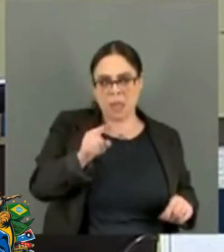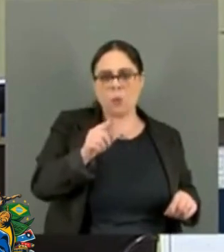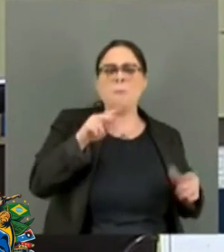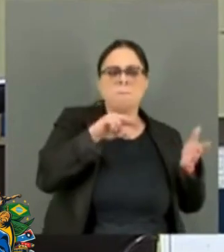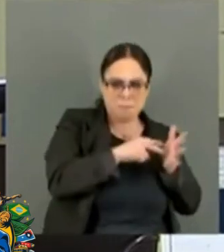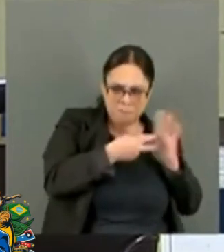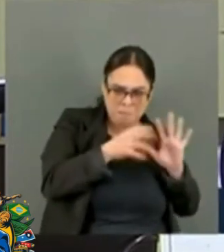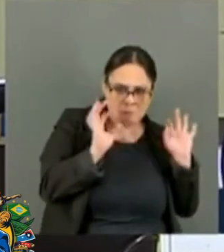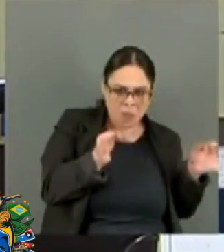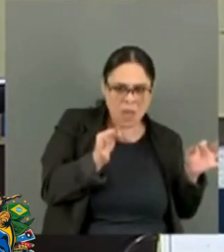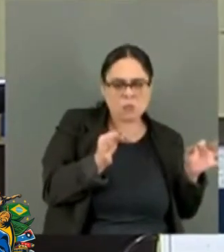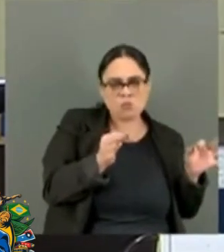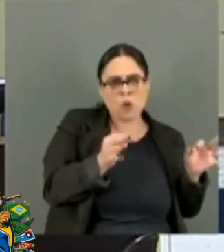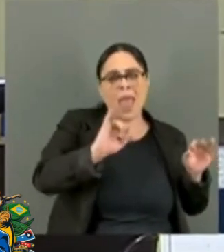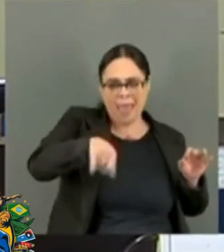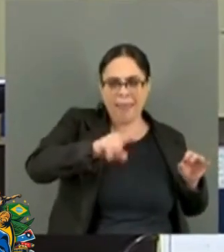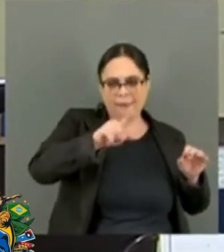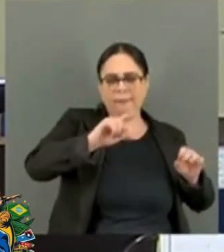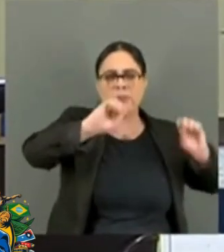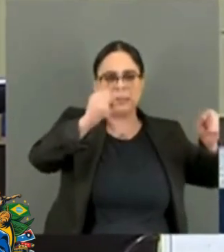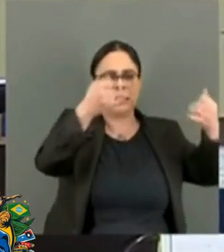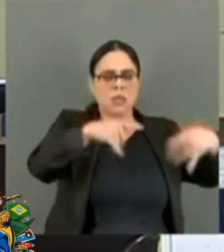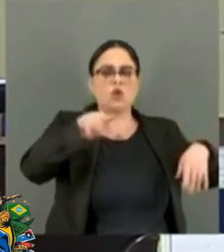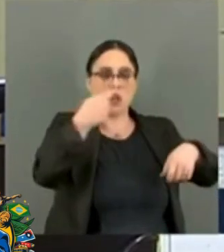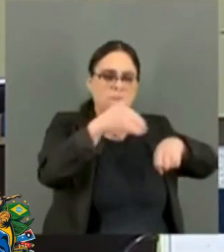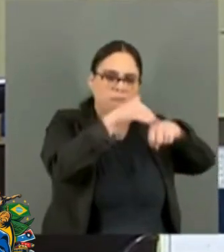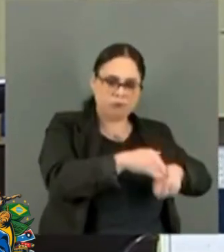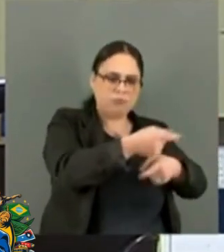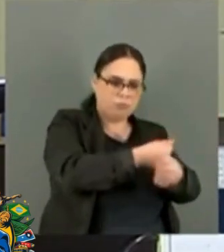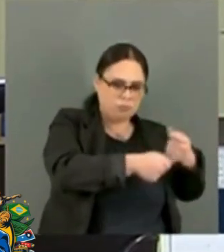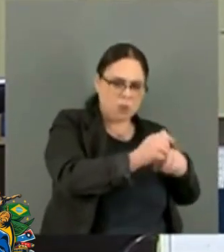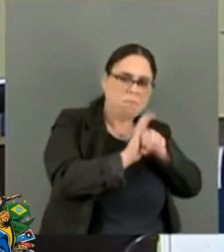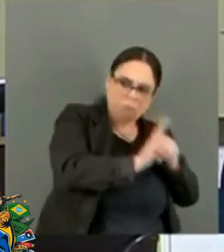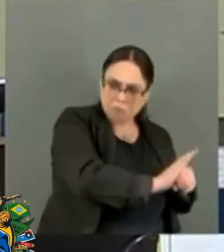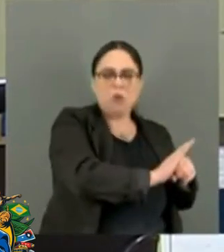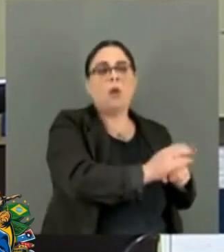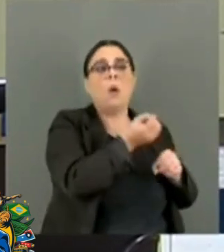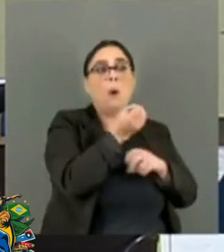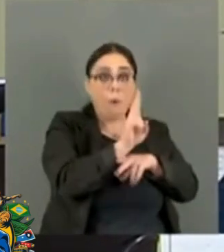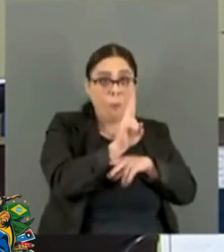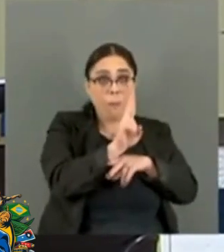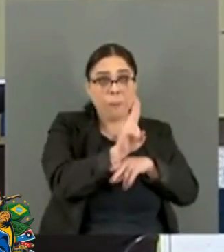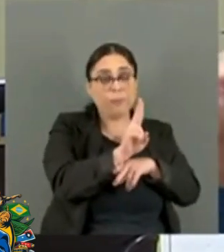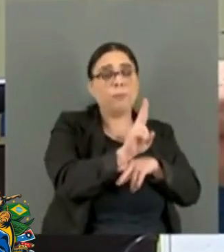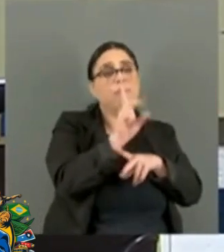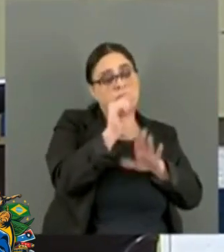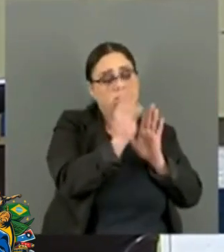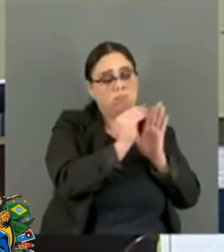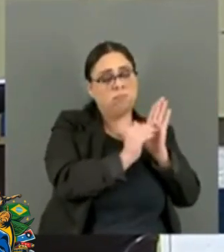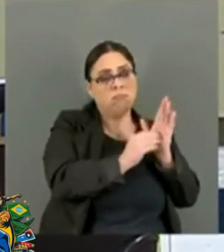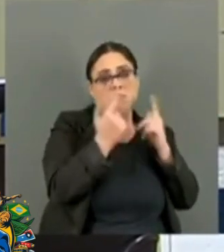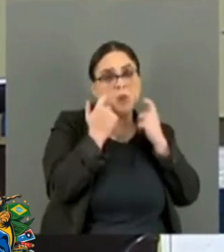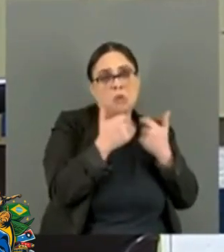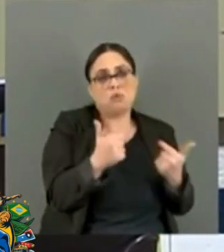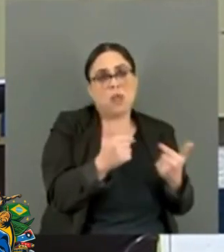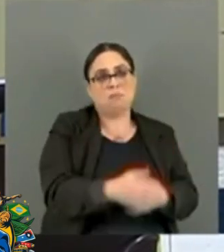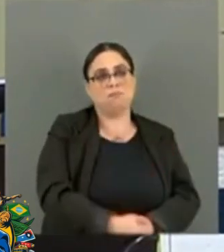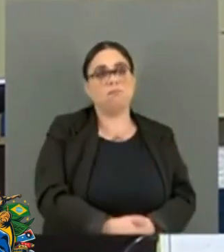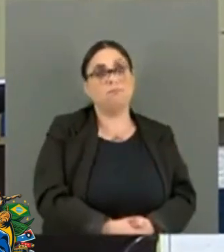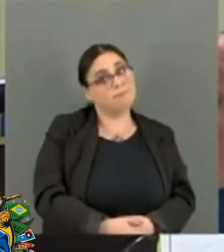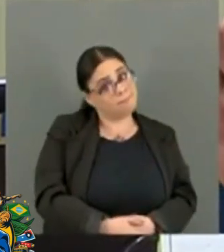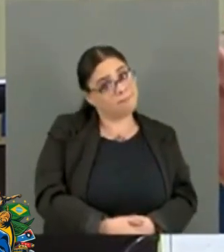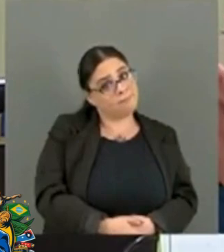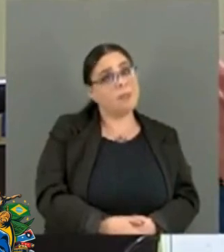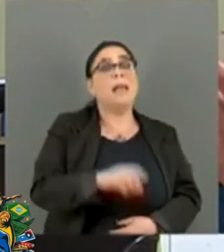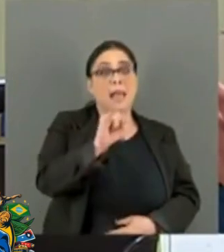isso acontece para justificar um sufocamento financeiro ou se de fato o meu conteúdo deixou de interessar para a minha audiência.